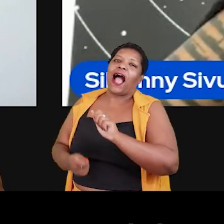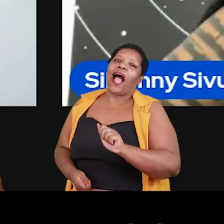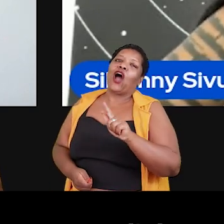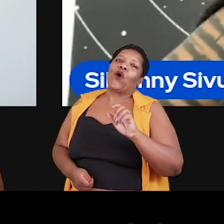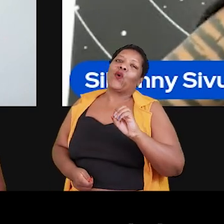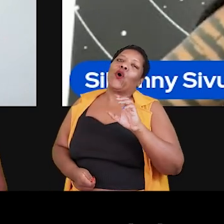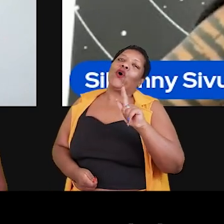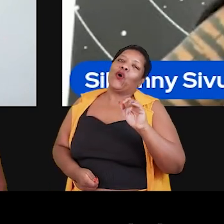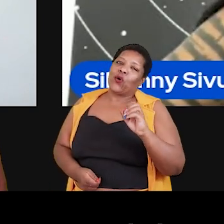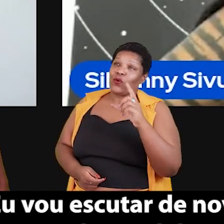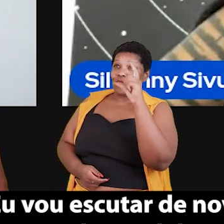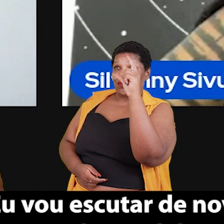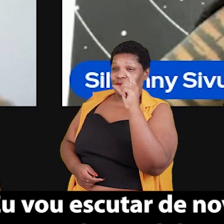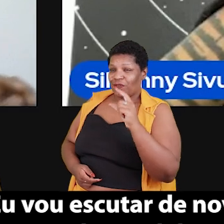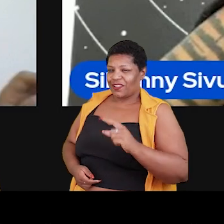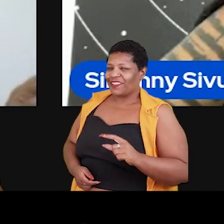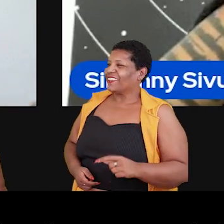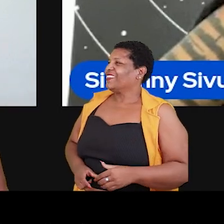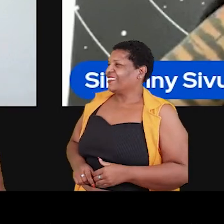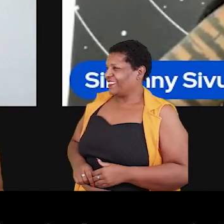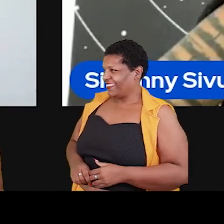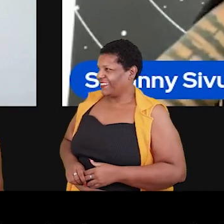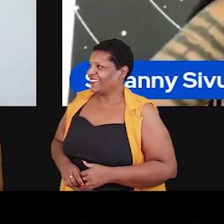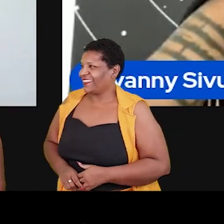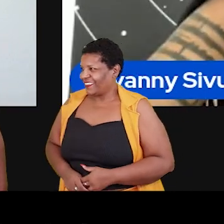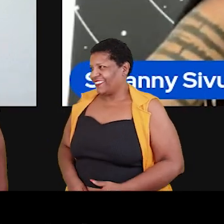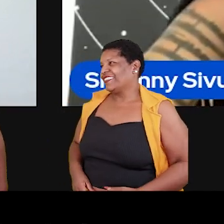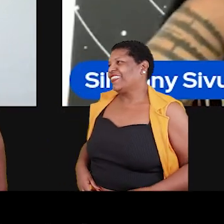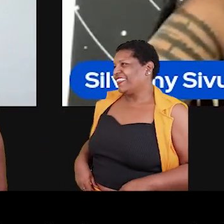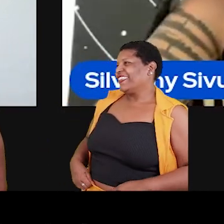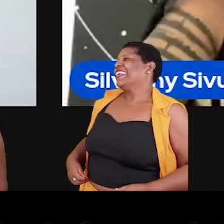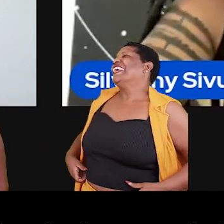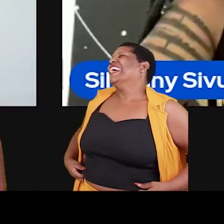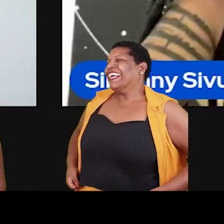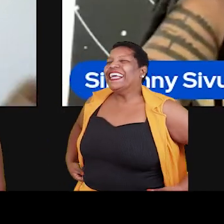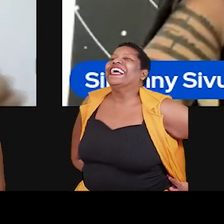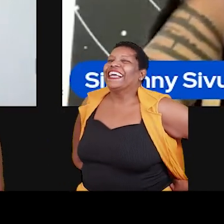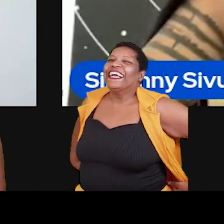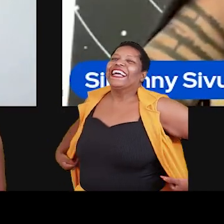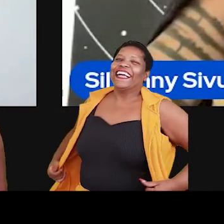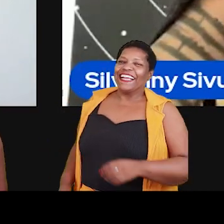gravou, Vou, 7 linhas juntas, vou assim. escutar de novo só para Foi procurar muito cada um louco, deles. assim.